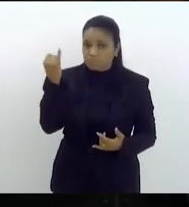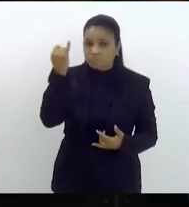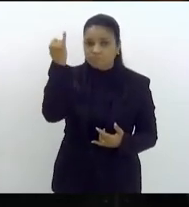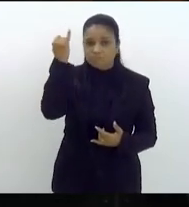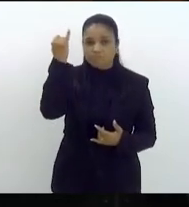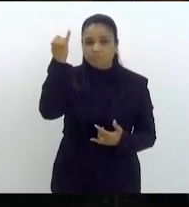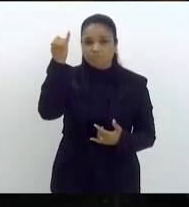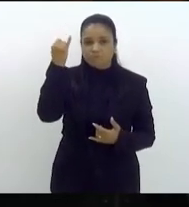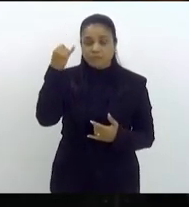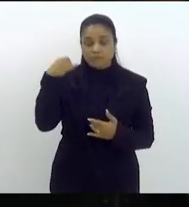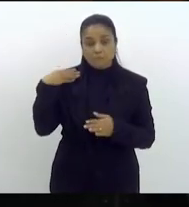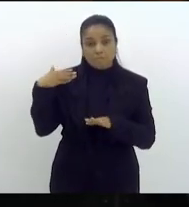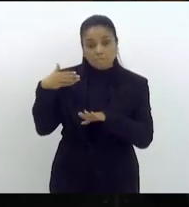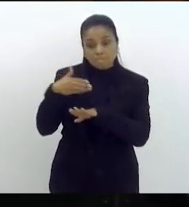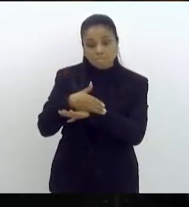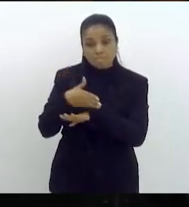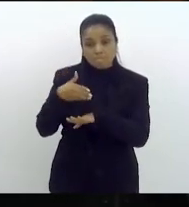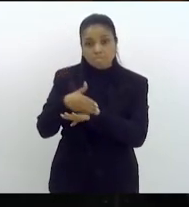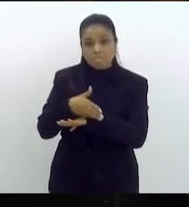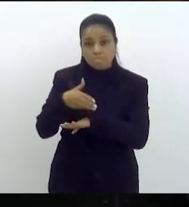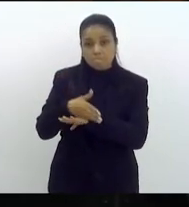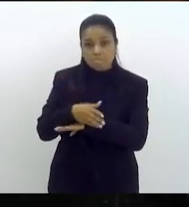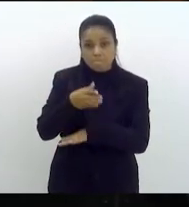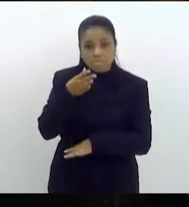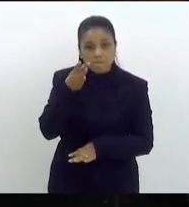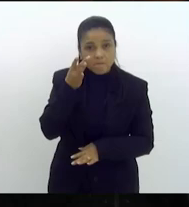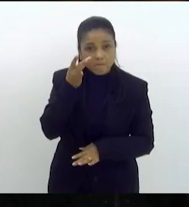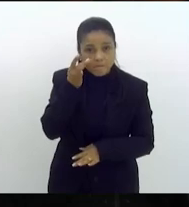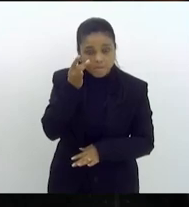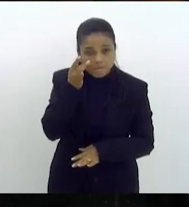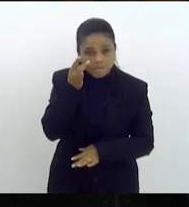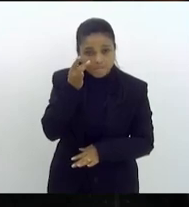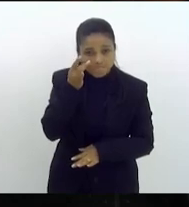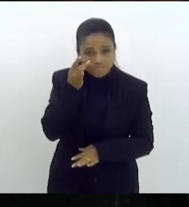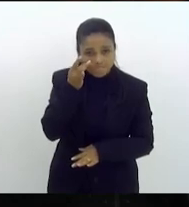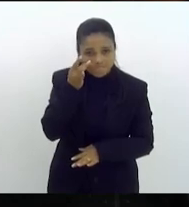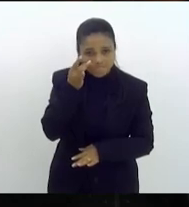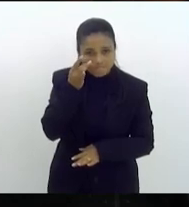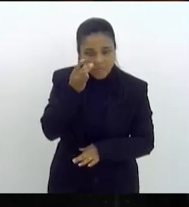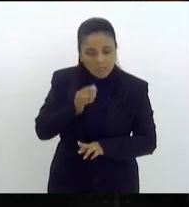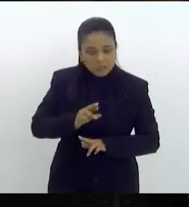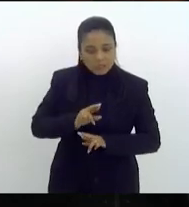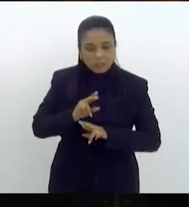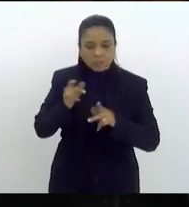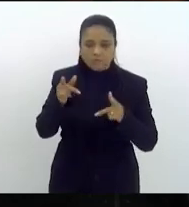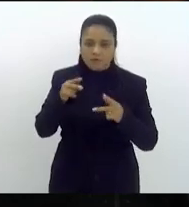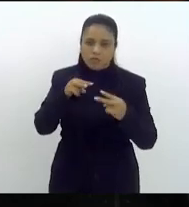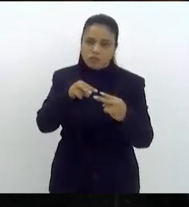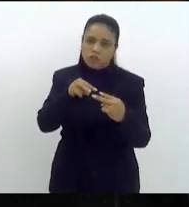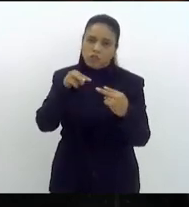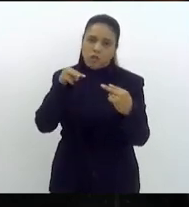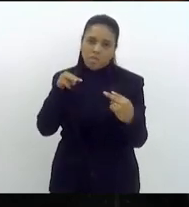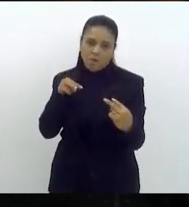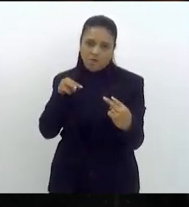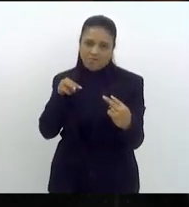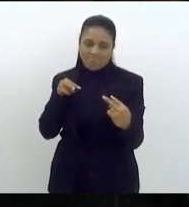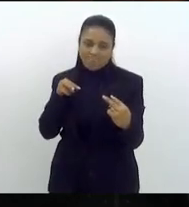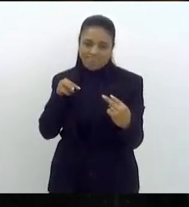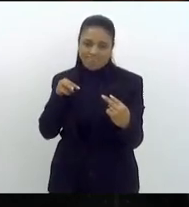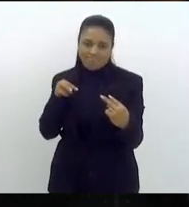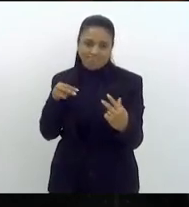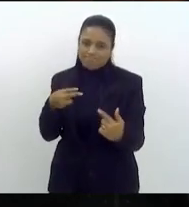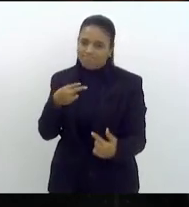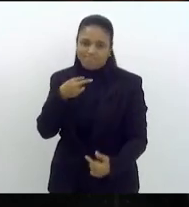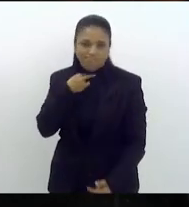presencial e não remota como foi e eu queria antes